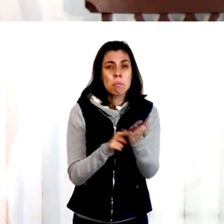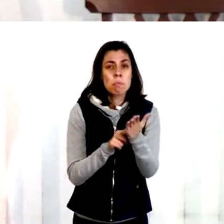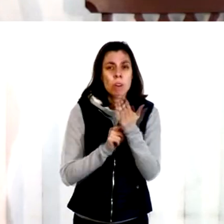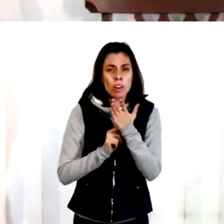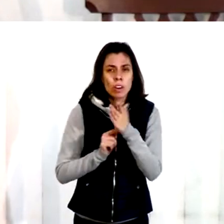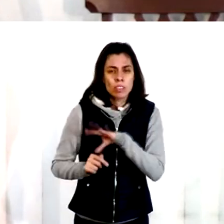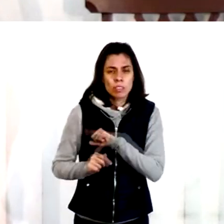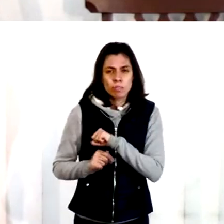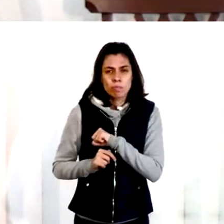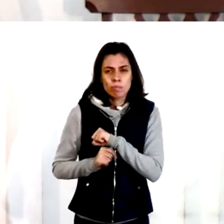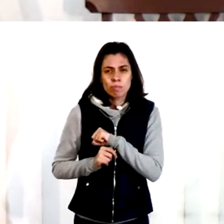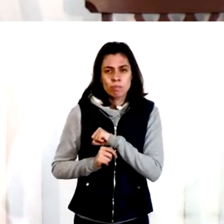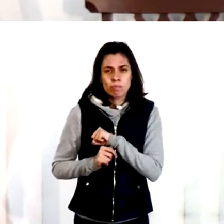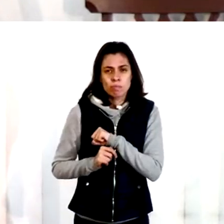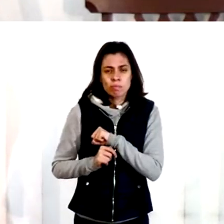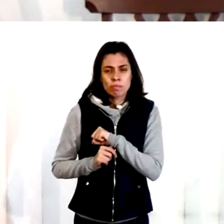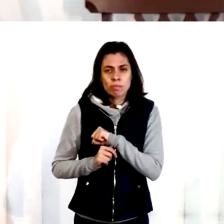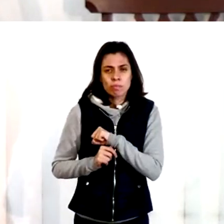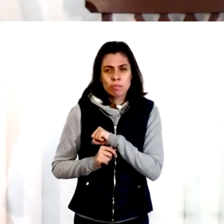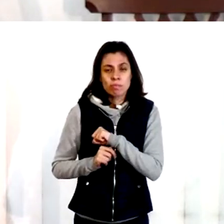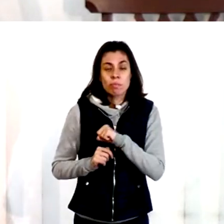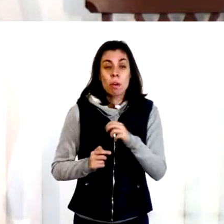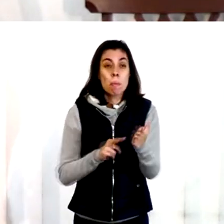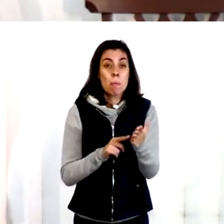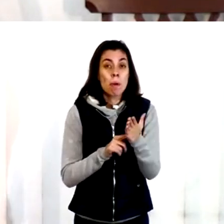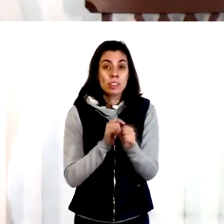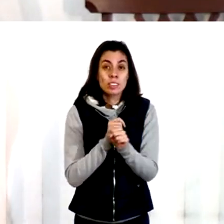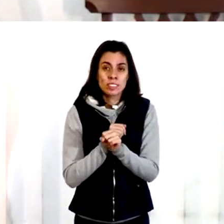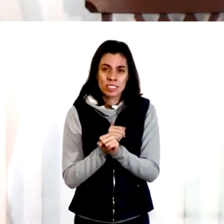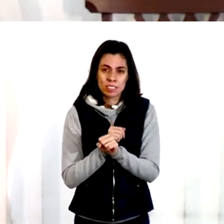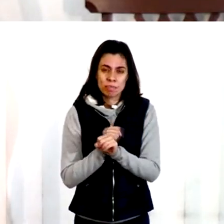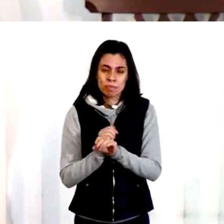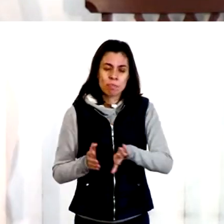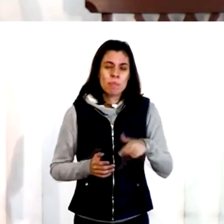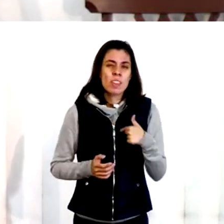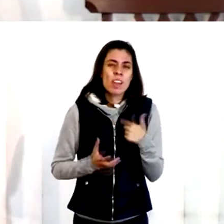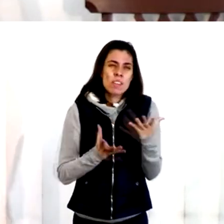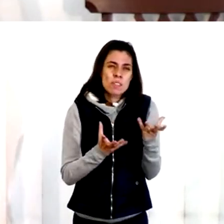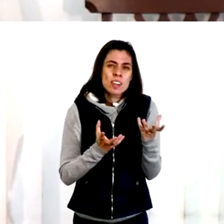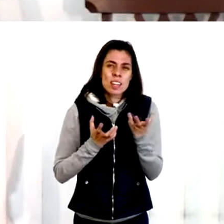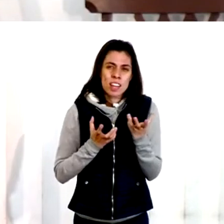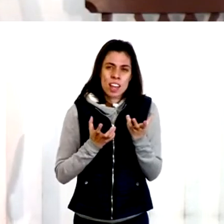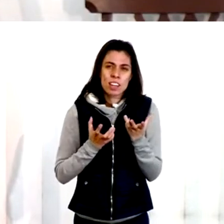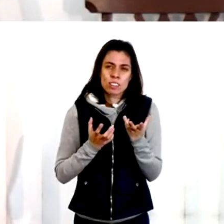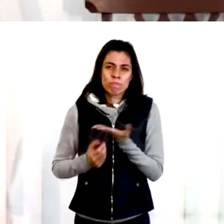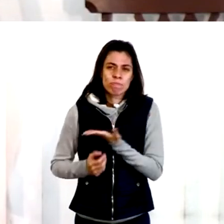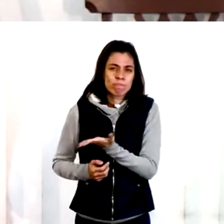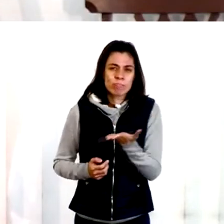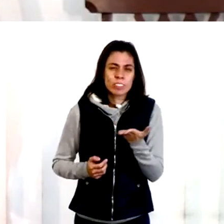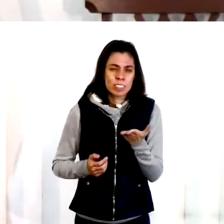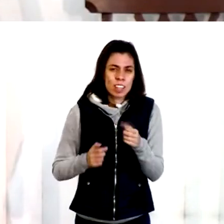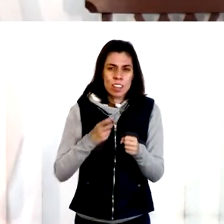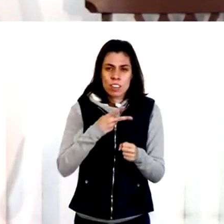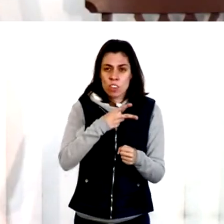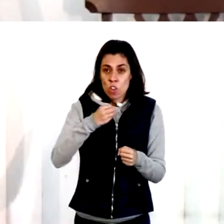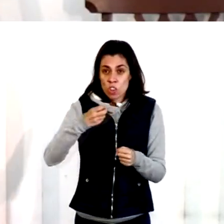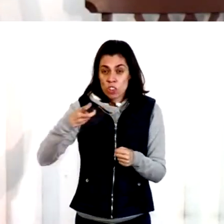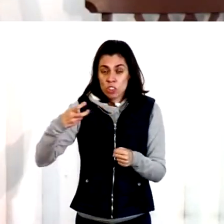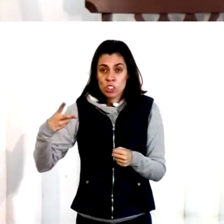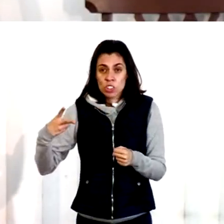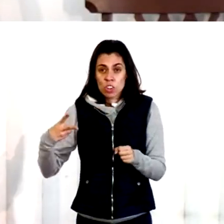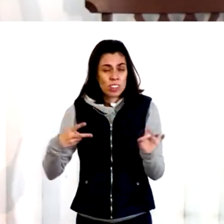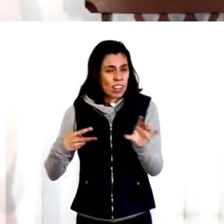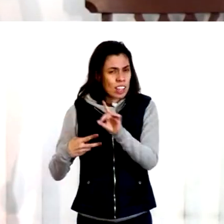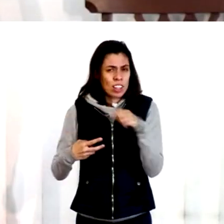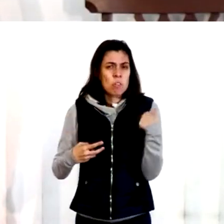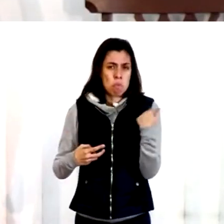para conosco. Minha esperança é que esse ano seja um ano de despojamento dessas coisas em cada um de